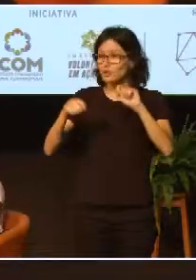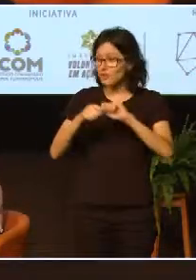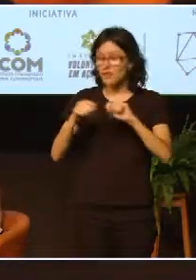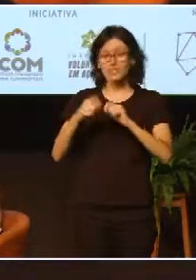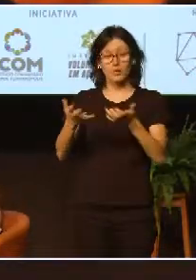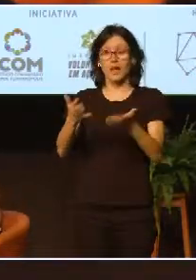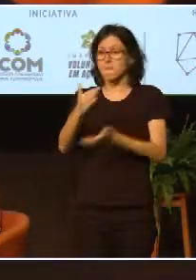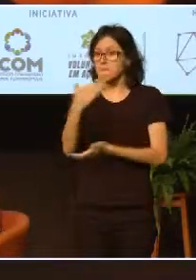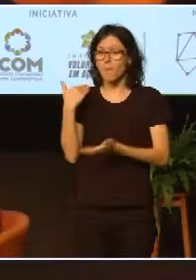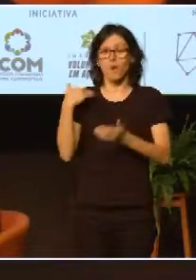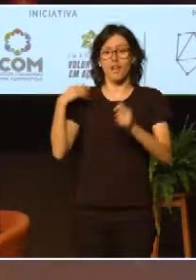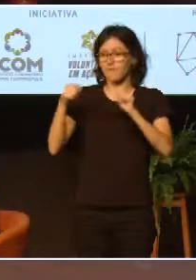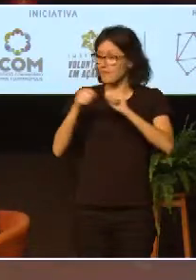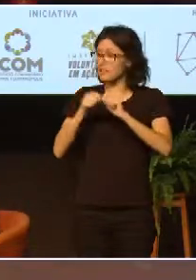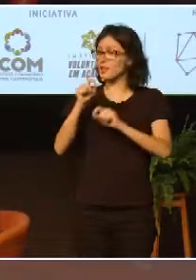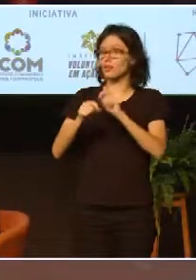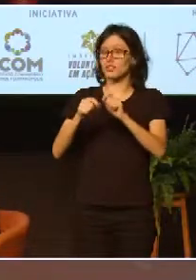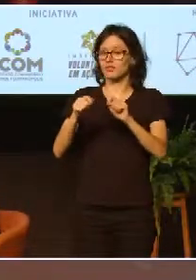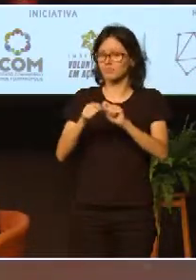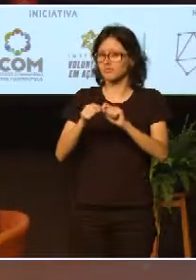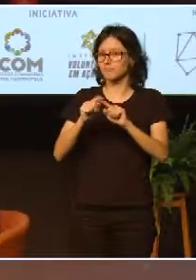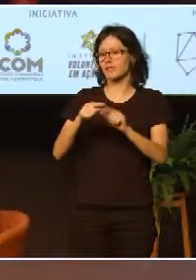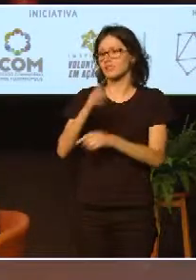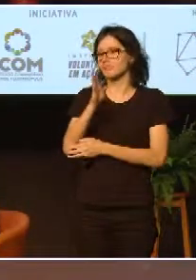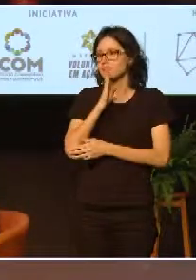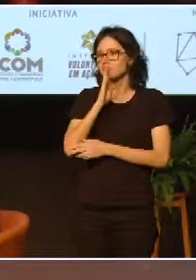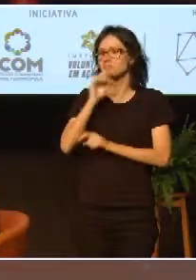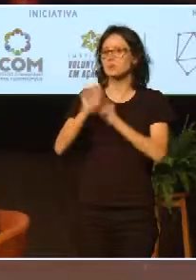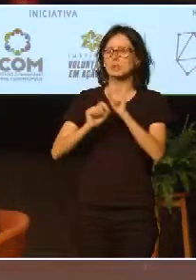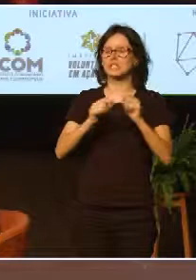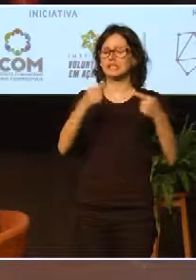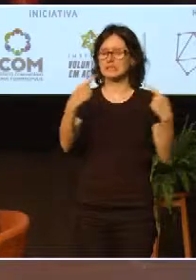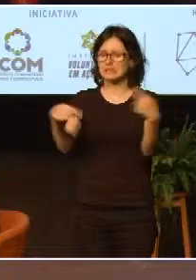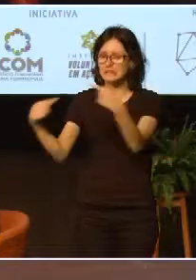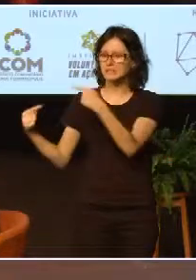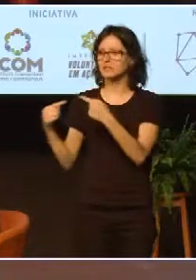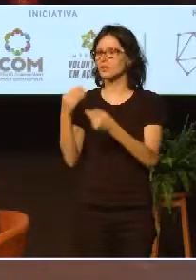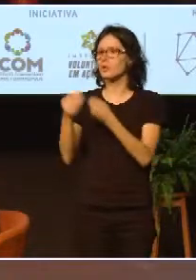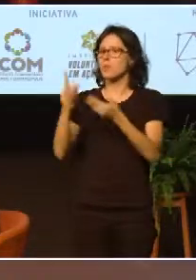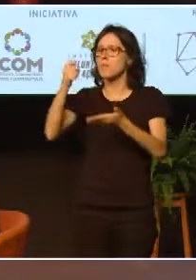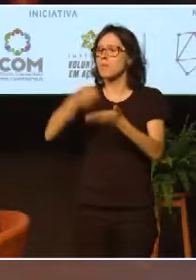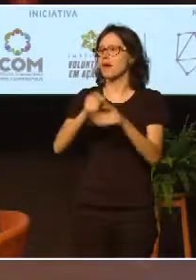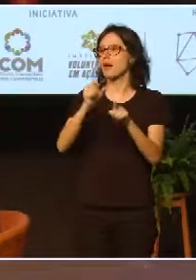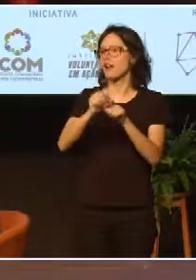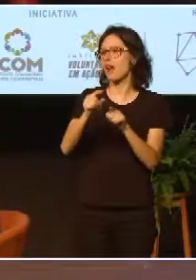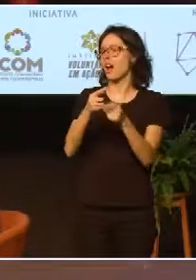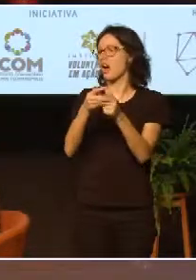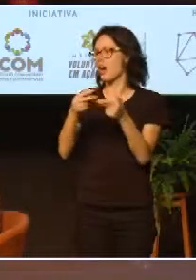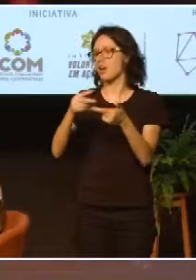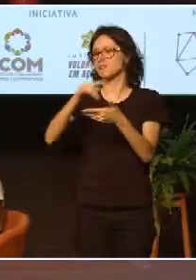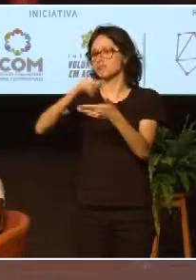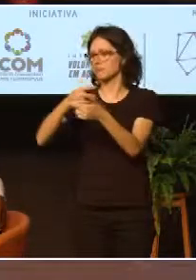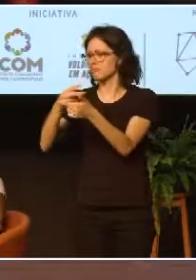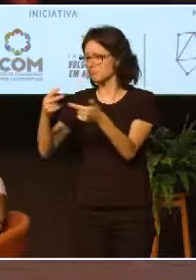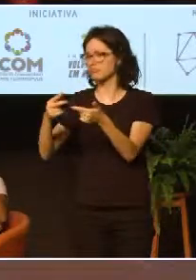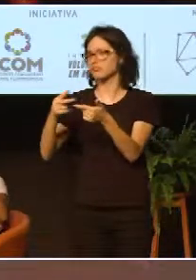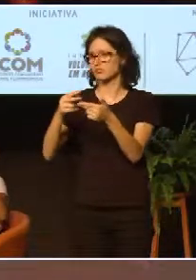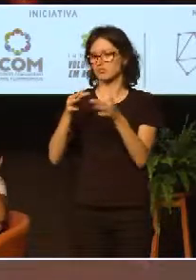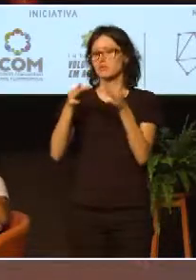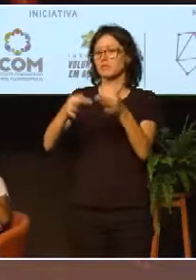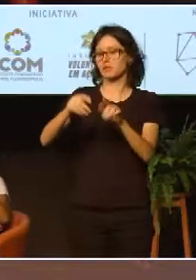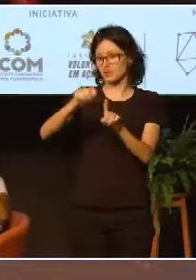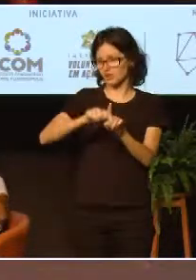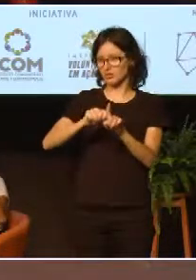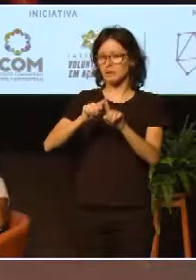fazendo isso. Mas eu sei quais são os dilemas do dia a dia de pagar a conta no final do mês. Agora, esse contexto